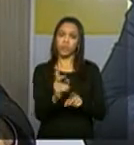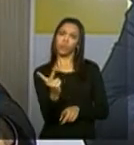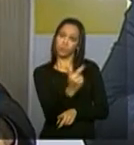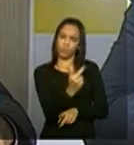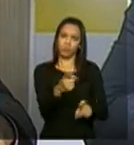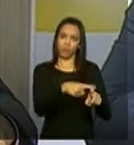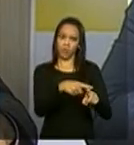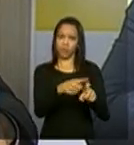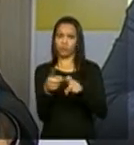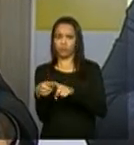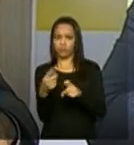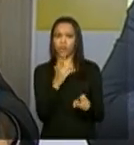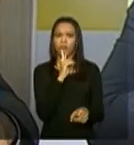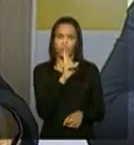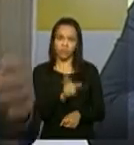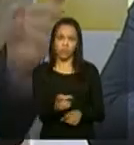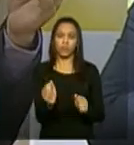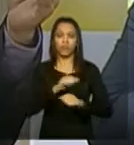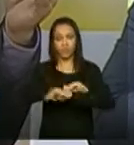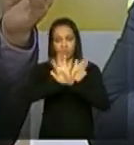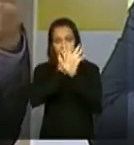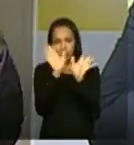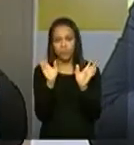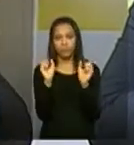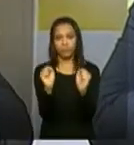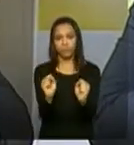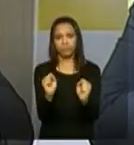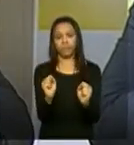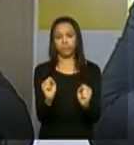dois mas em tese esse esclarecimento